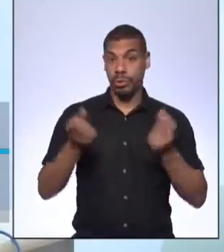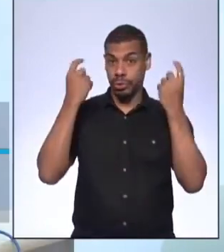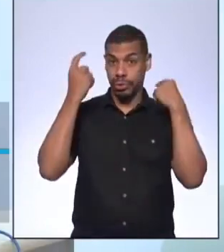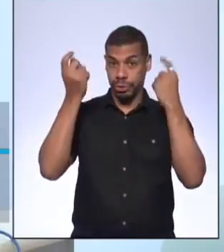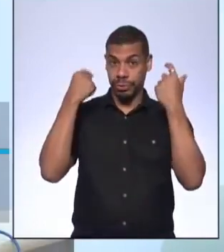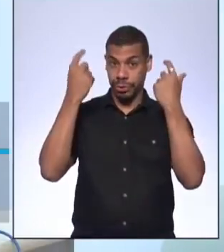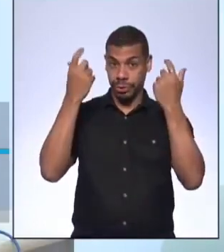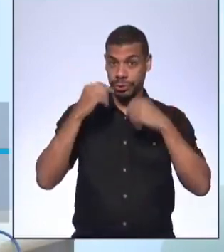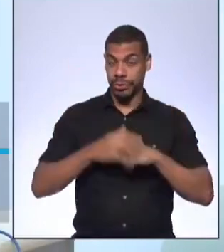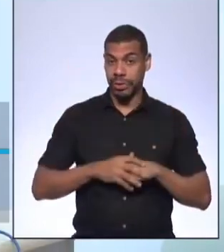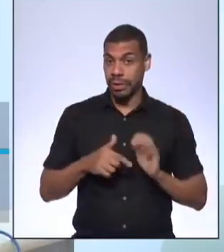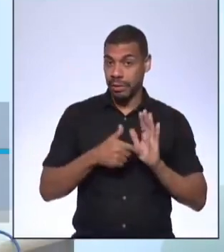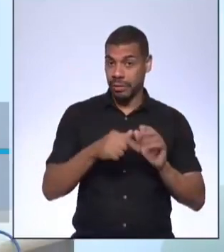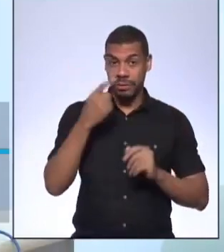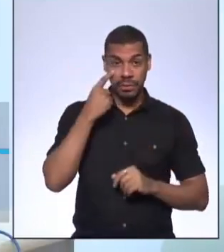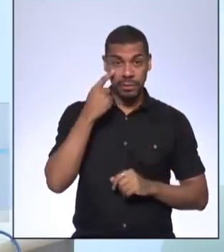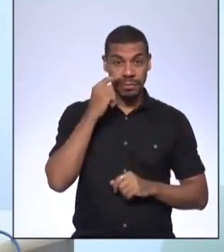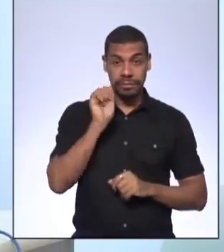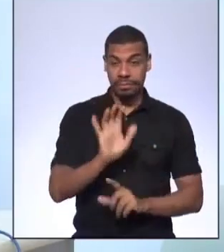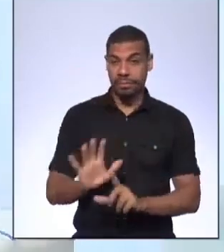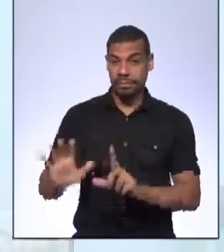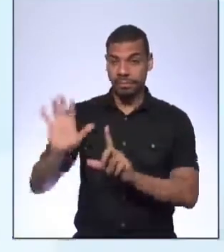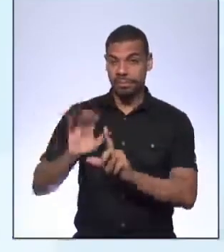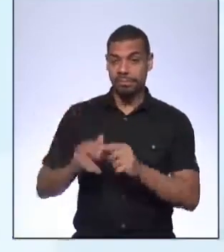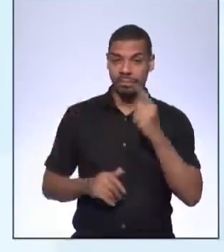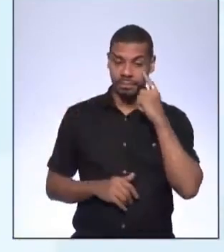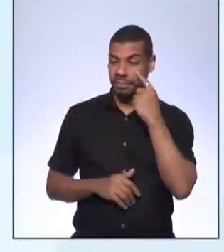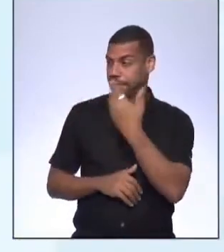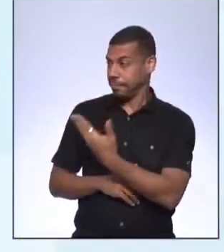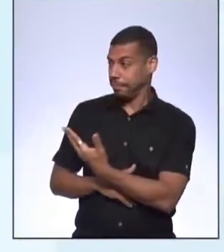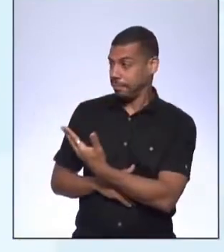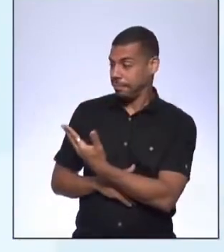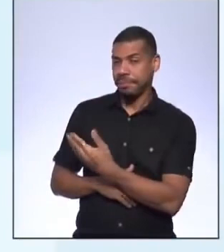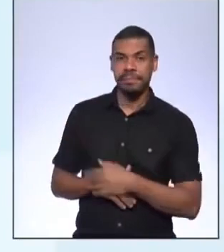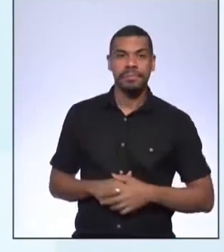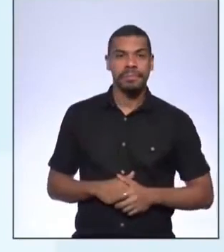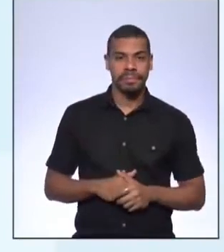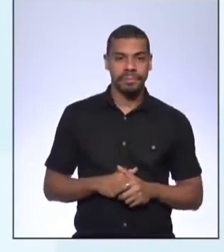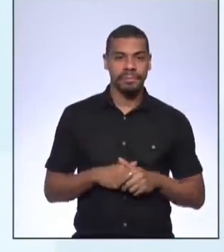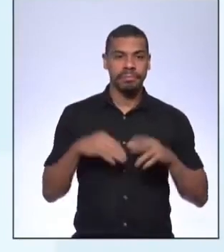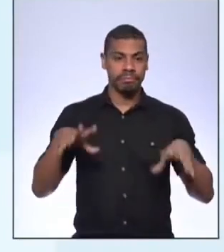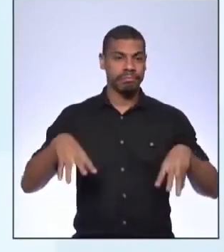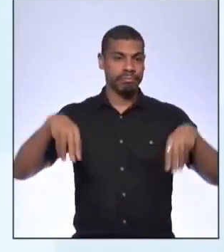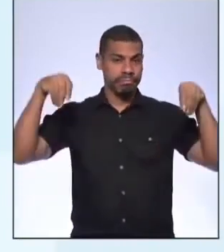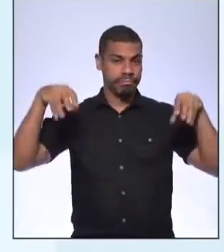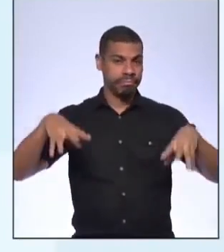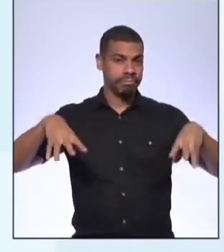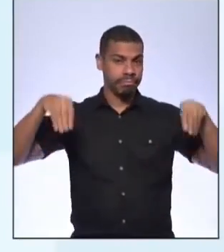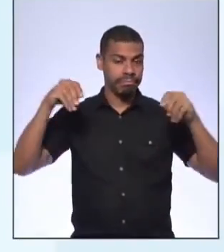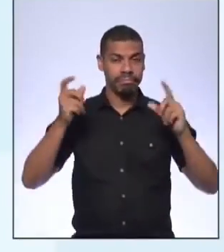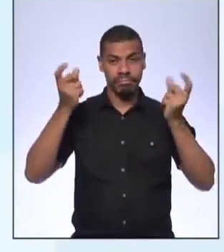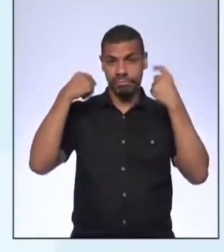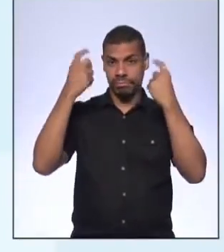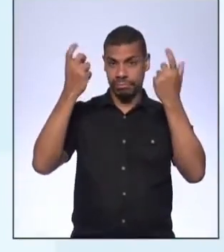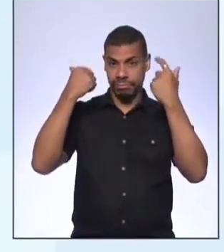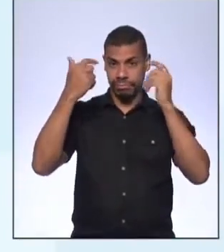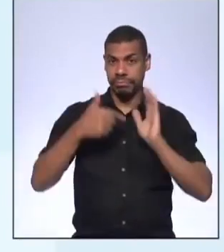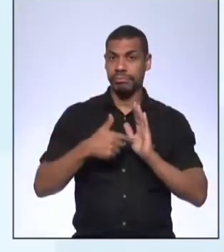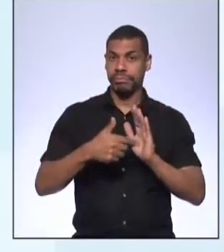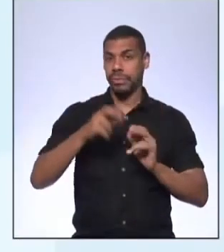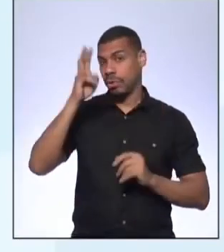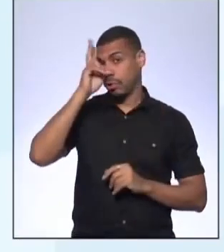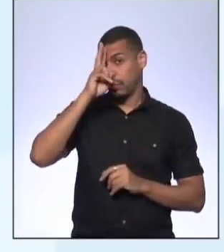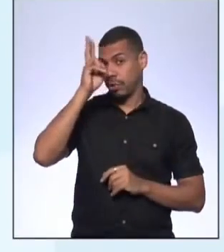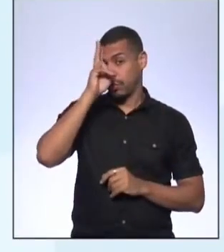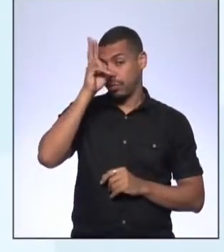vai aparecer aí na tela para vocês. Então, olha só, o Palácio Nacional do México, ele está localizado no centro histórico da